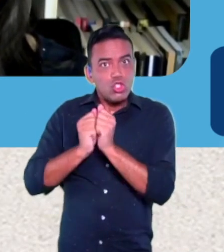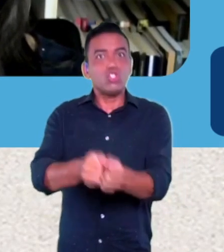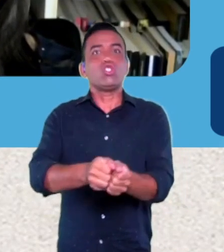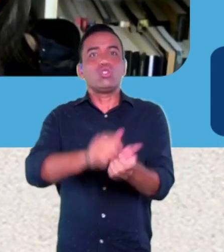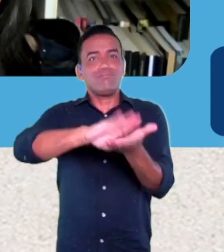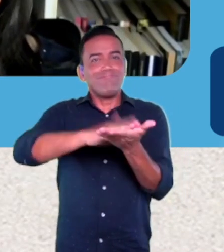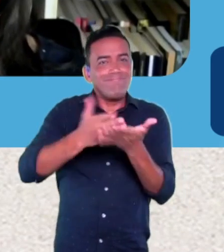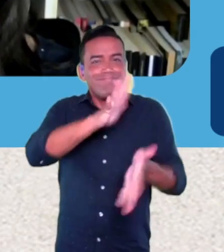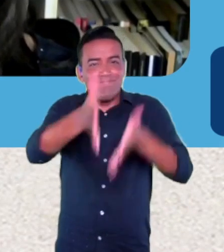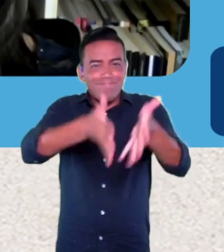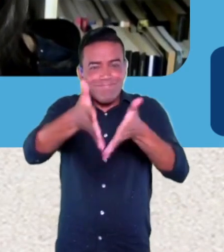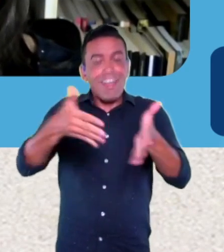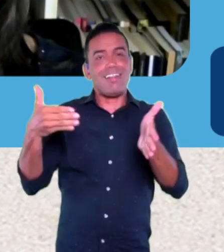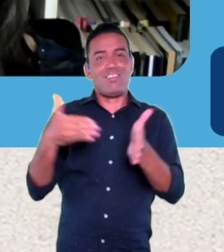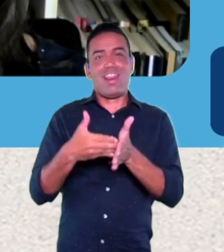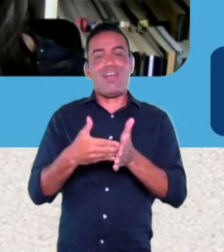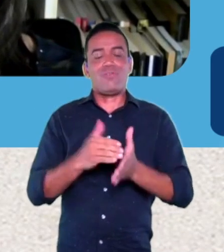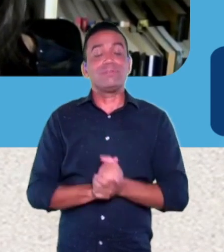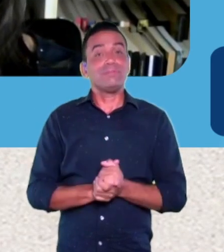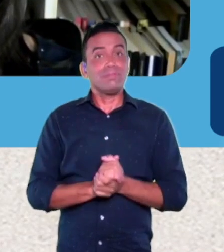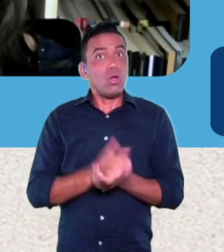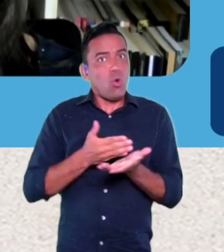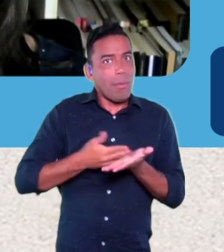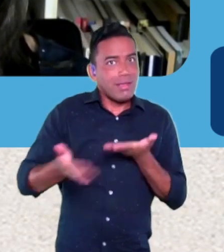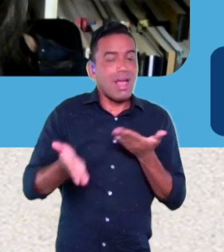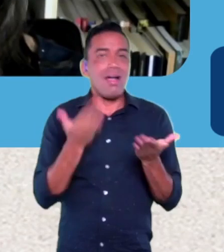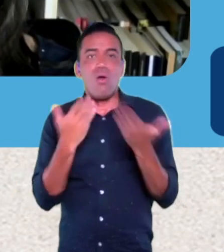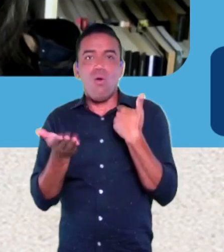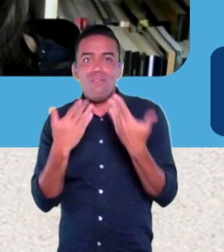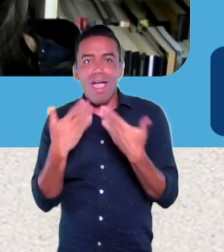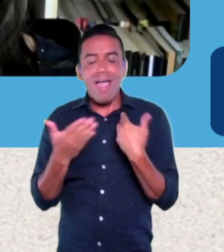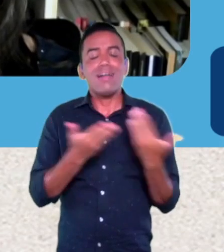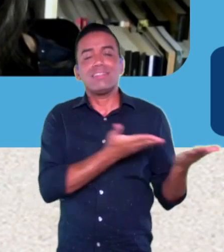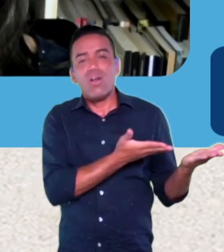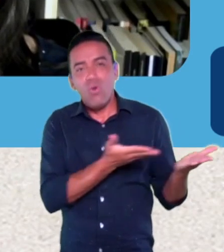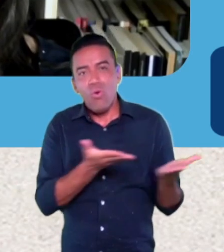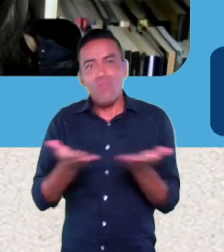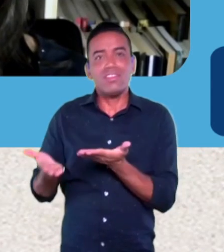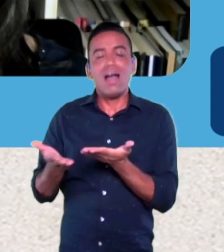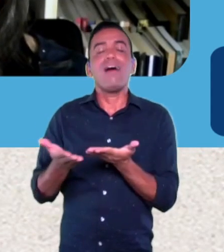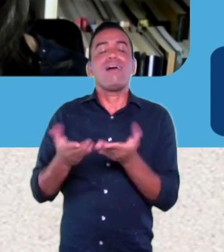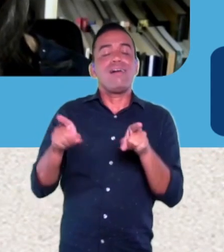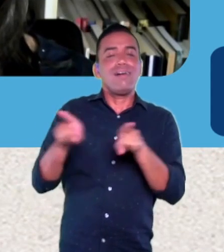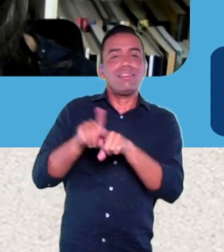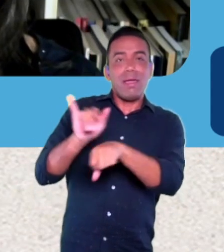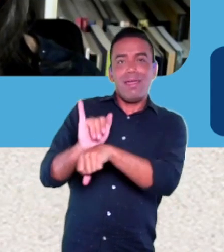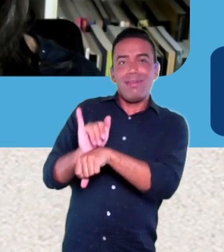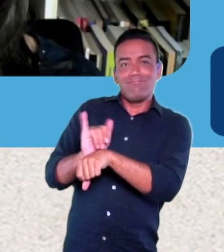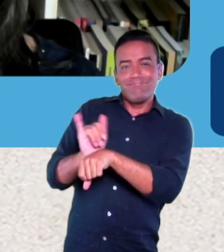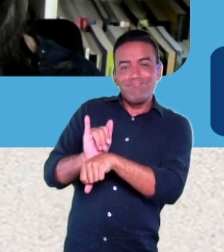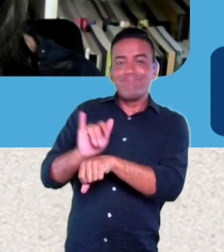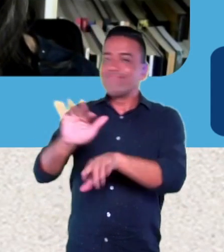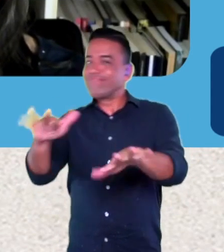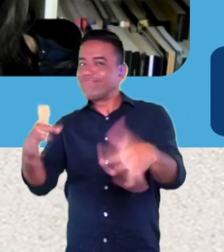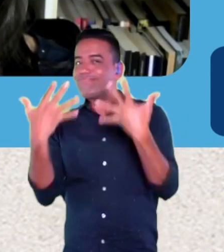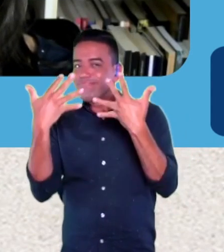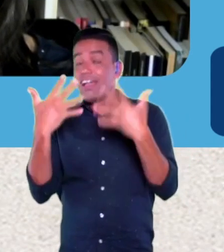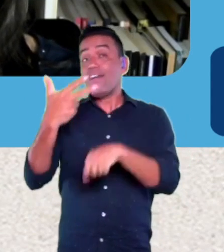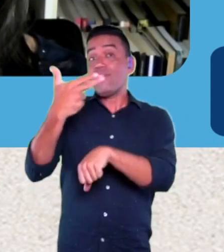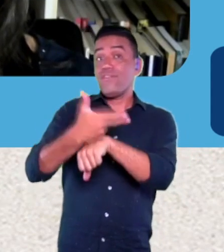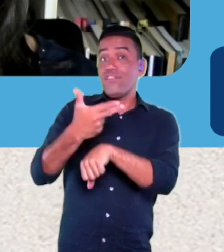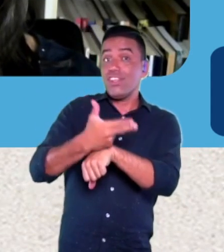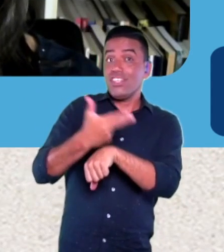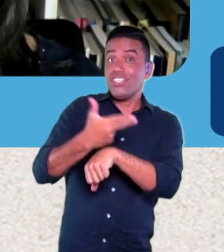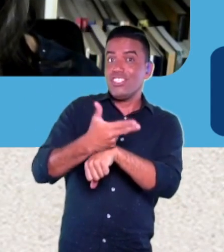programa. Antes da gente iniciar a nossa conversa, eu quero te convidar e a quem está aqui no canal conosco para assistir a um vídeo